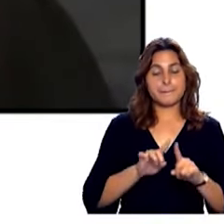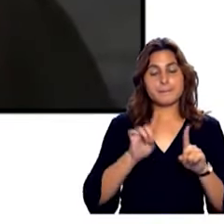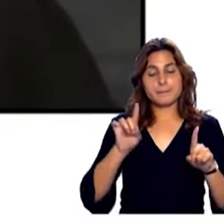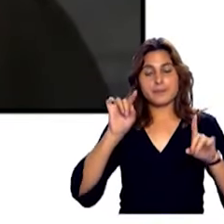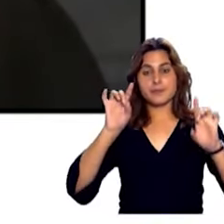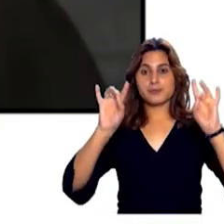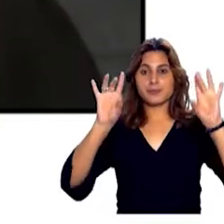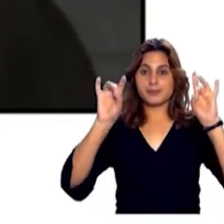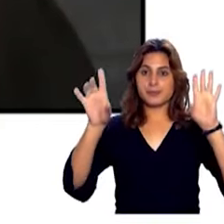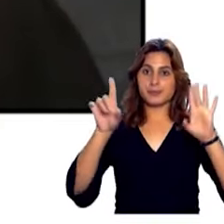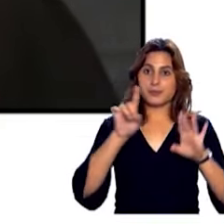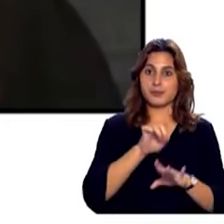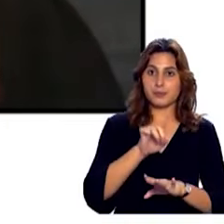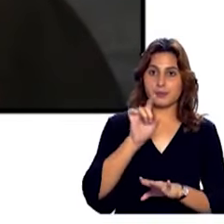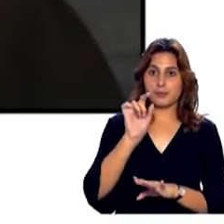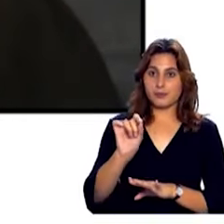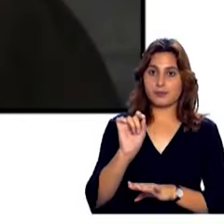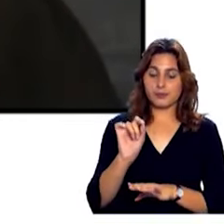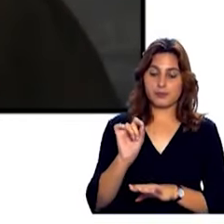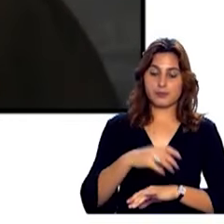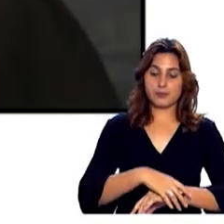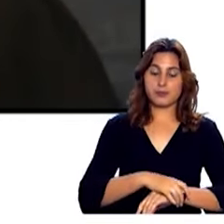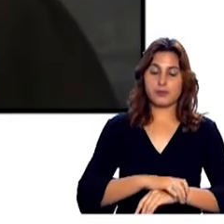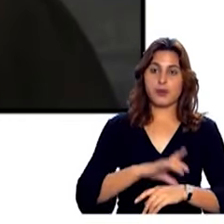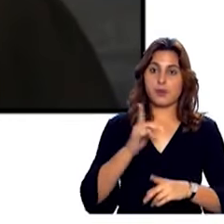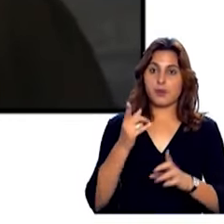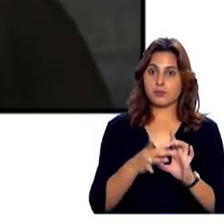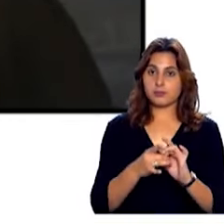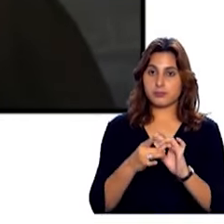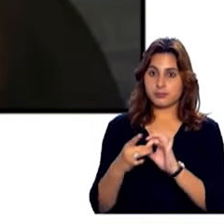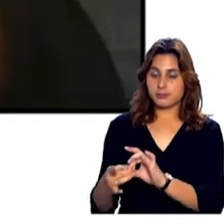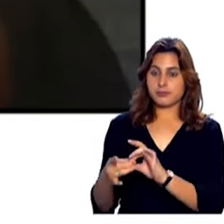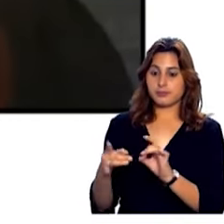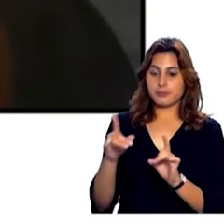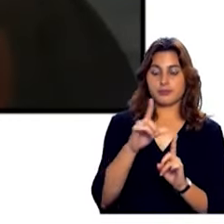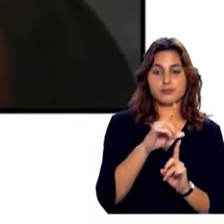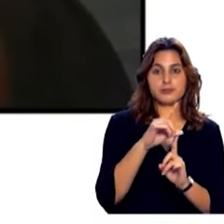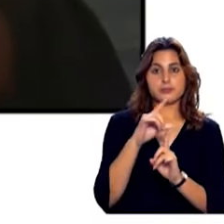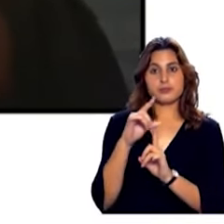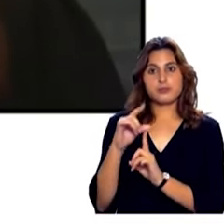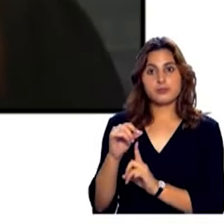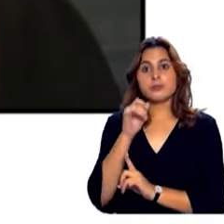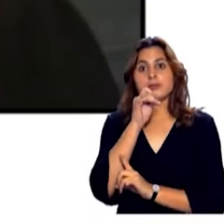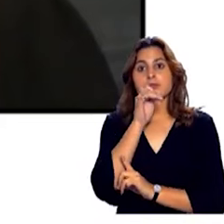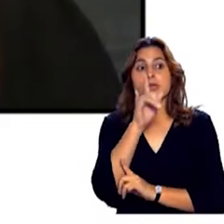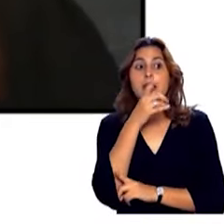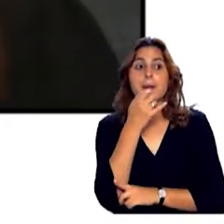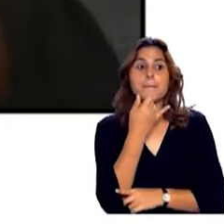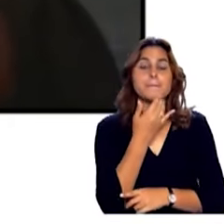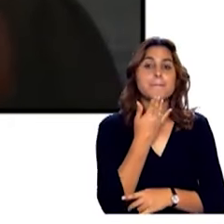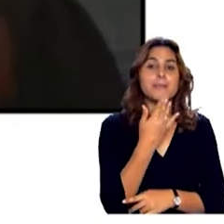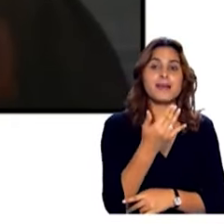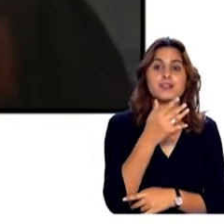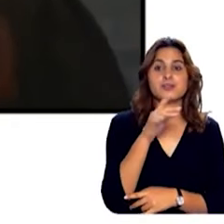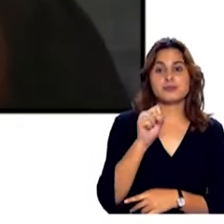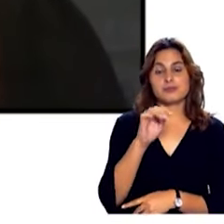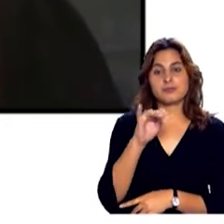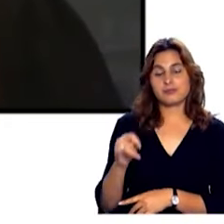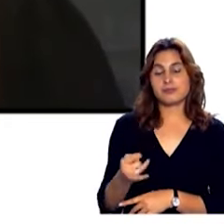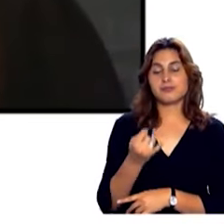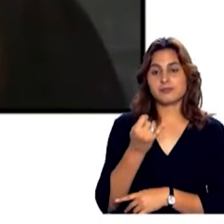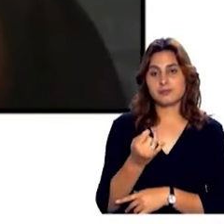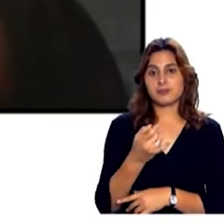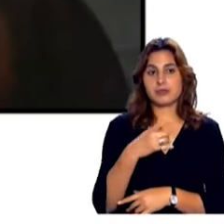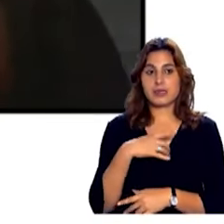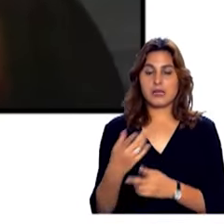viés eh ligado ao a uso Tig toris quando se pedir no tribunal de justiça que se reverta